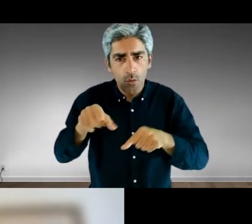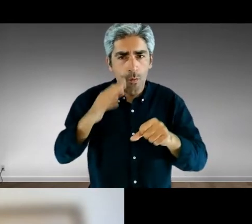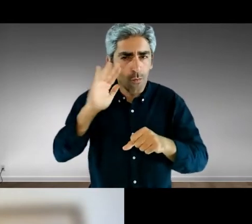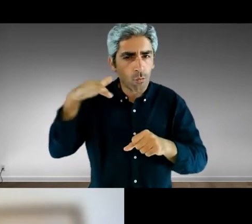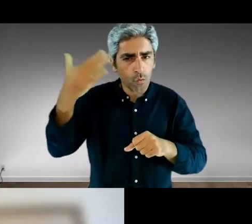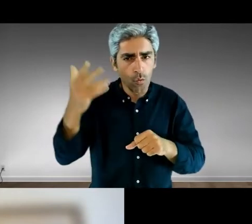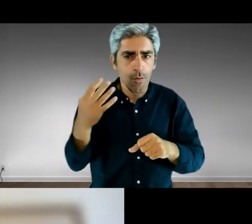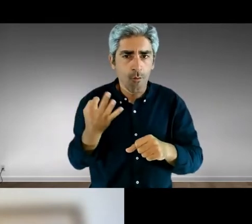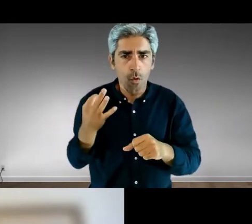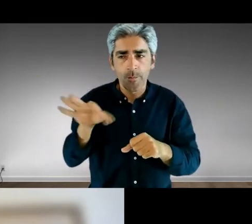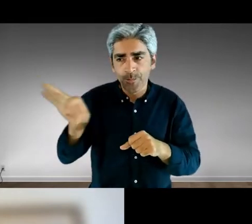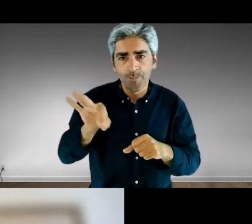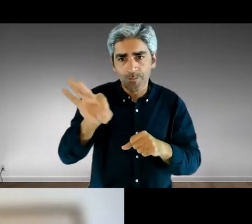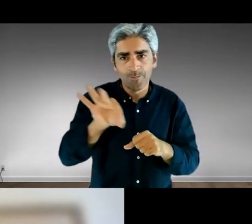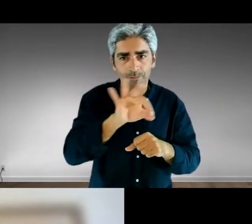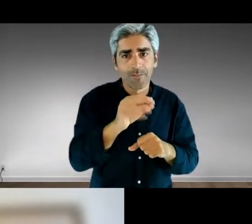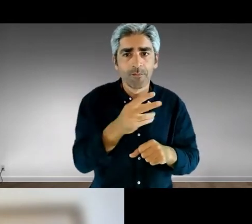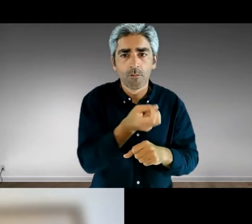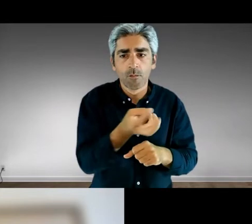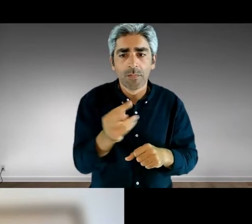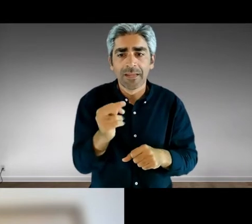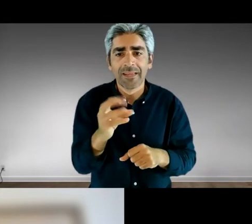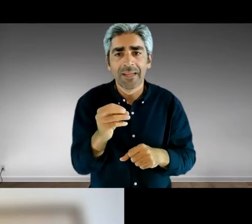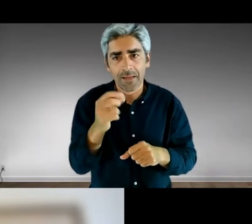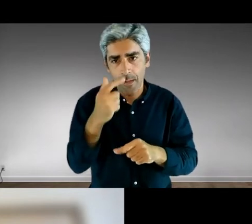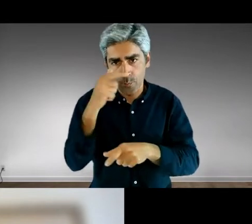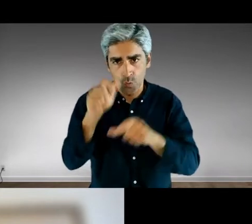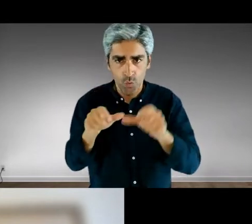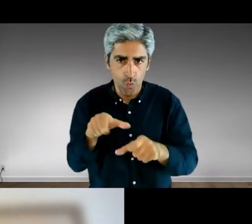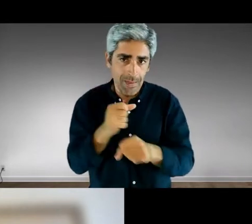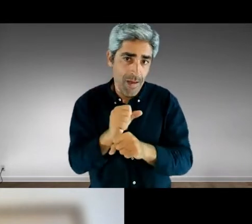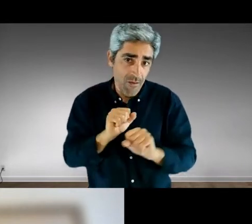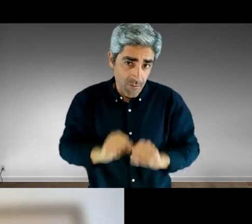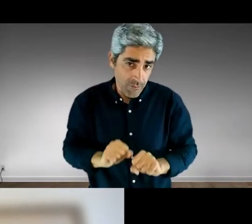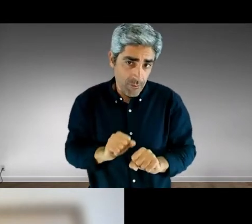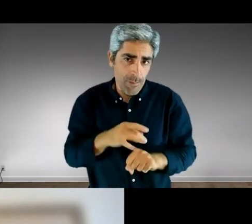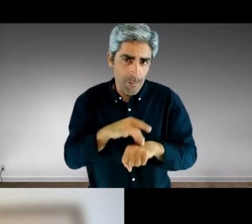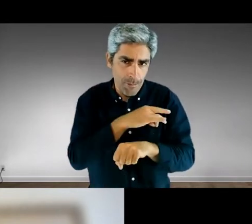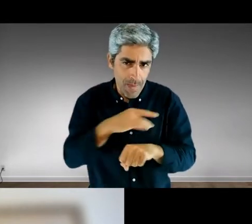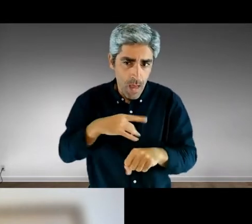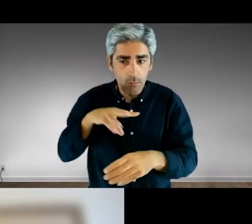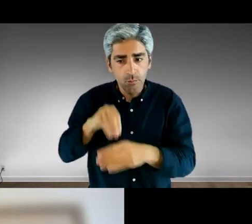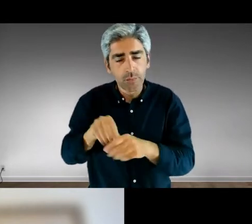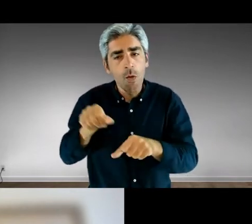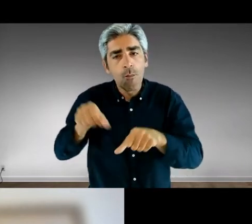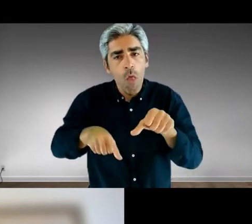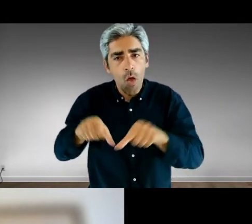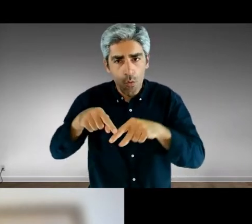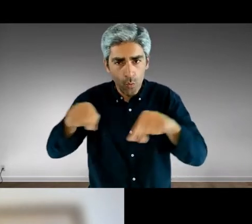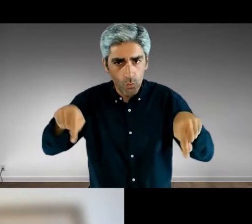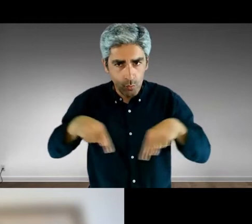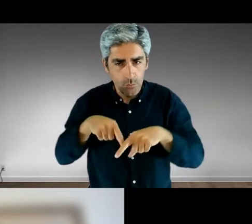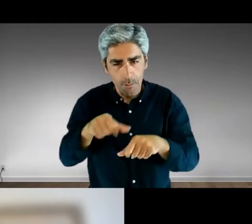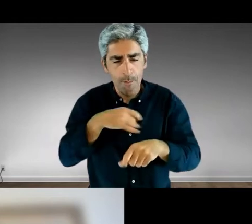30 pessoas ligadas à área do bloco, da casa, portanto médicos, de